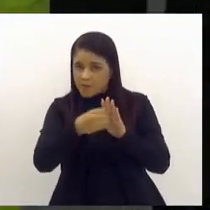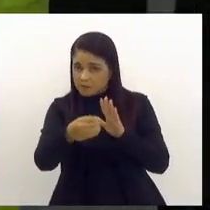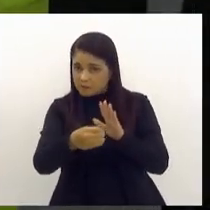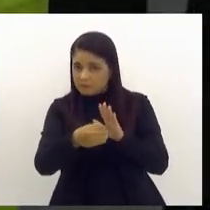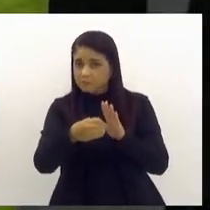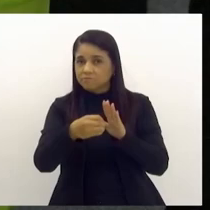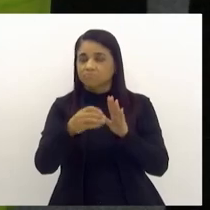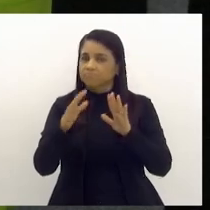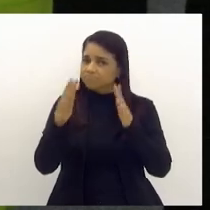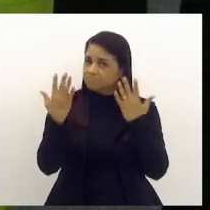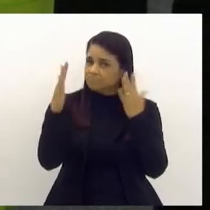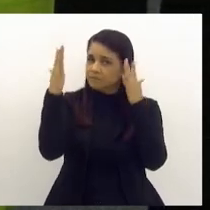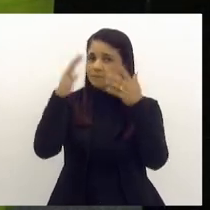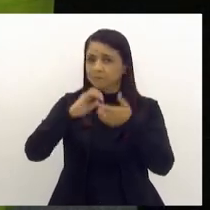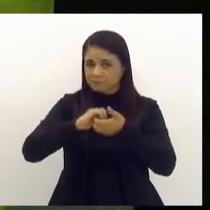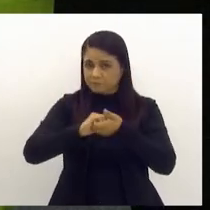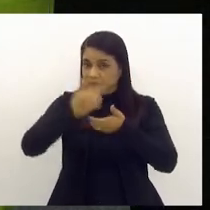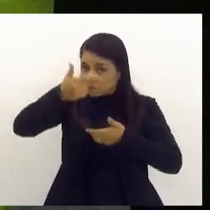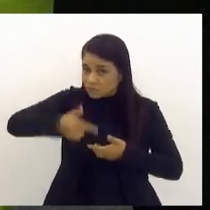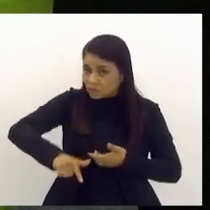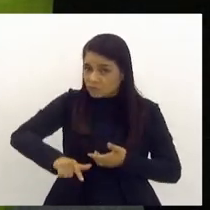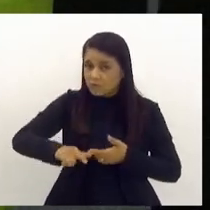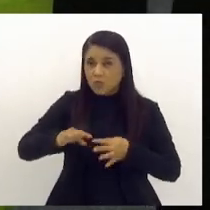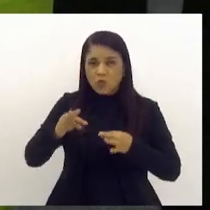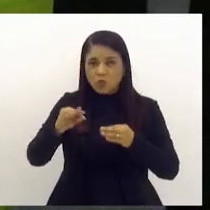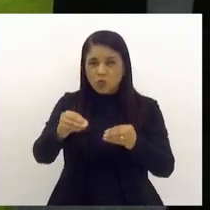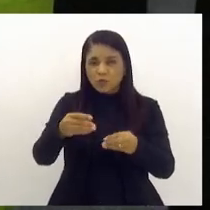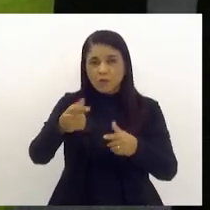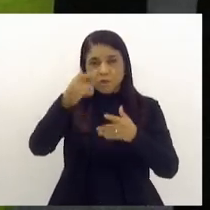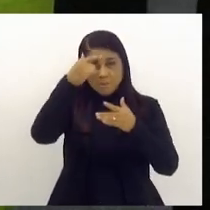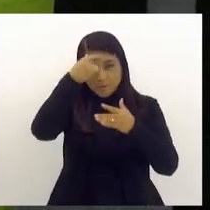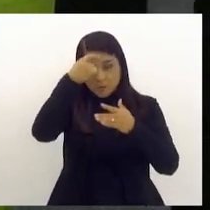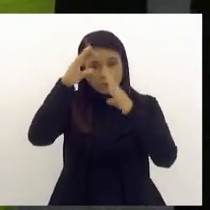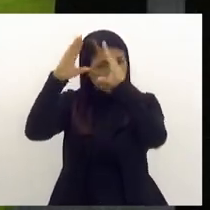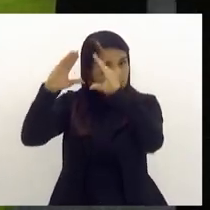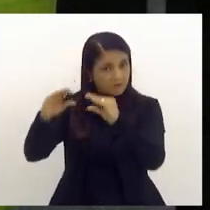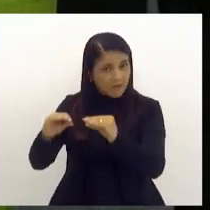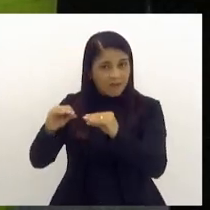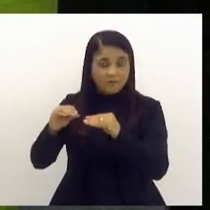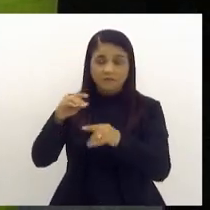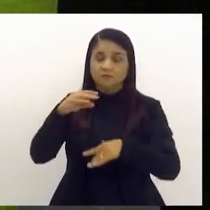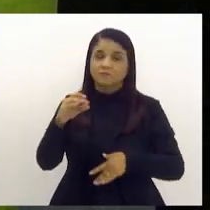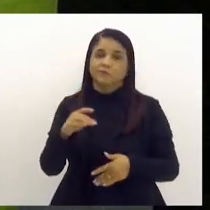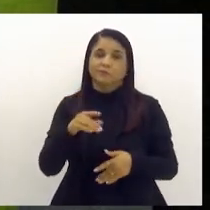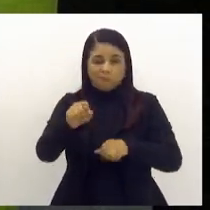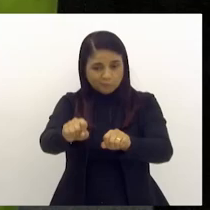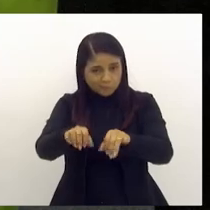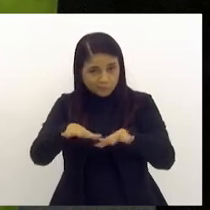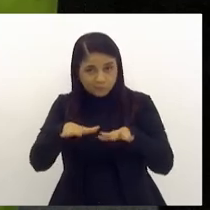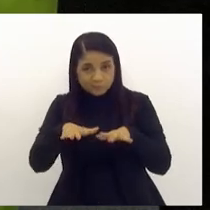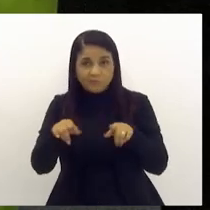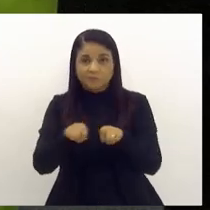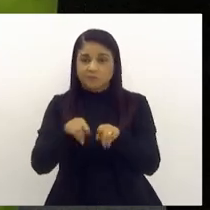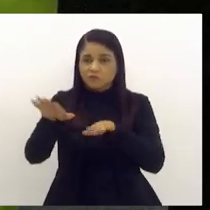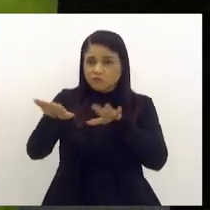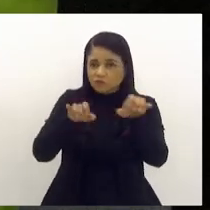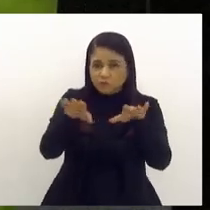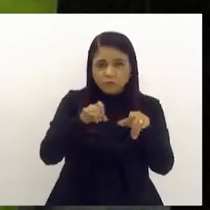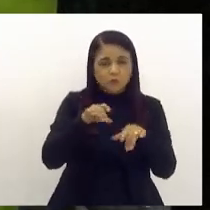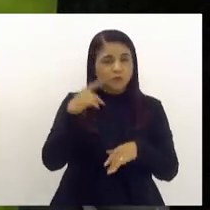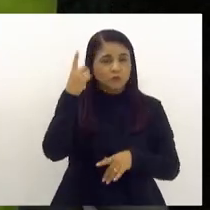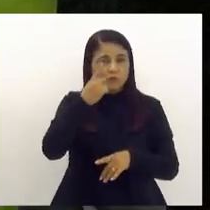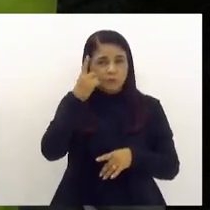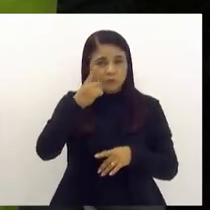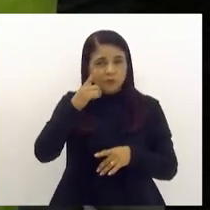uma vez parabenizando toda a maturidade do Parlamento Fluminense, não só convocando todas e todos os deputados